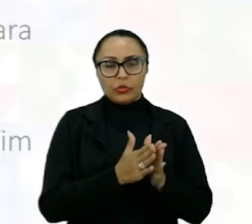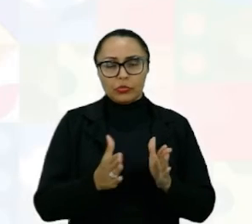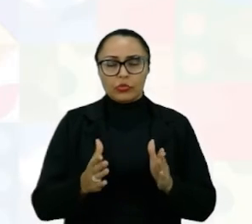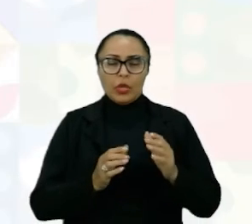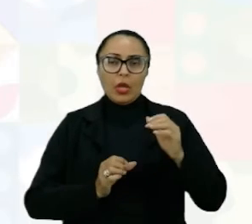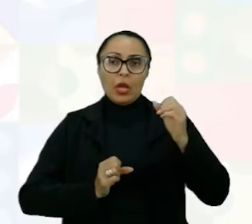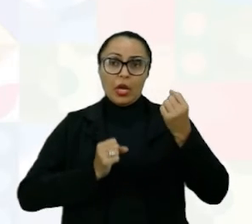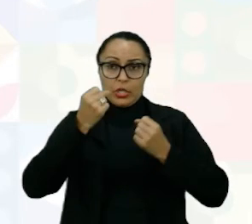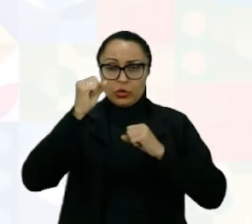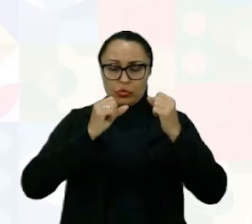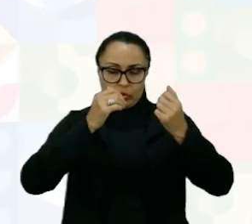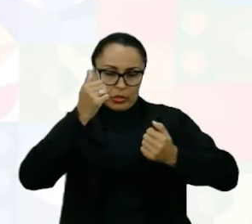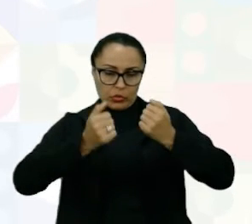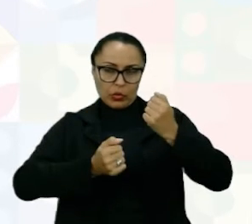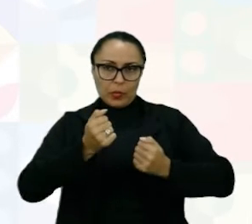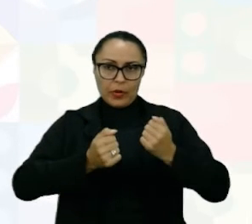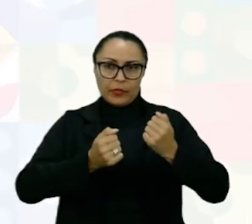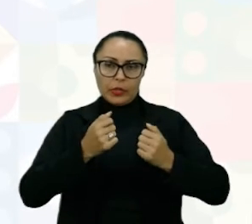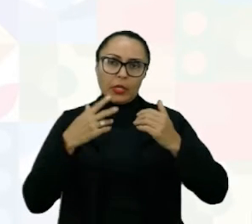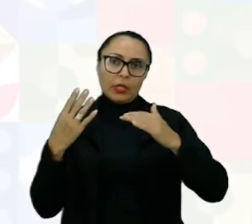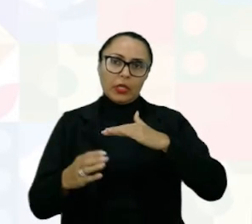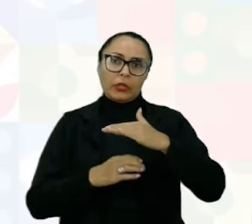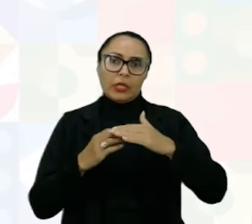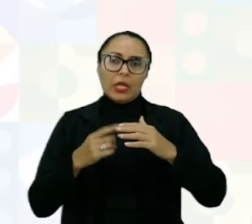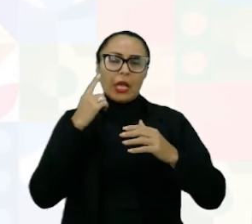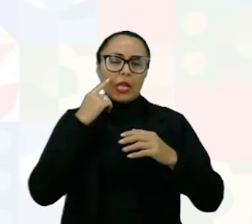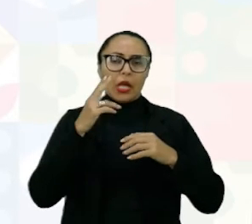usa muito a robótica, né?